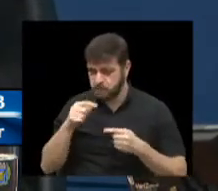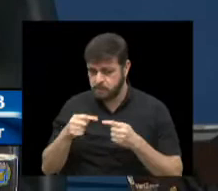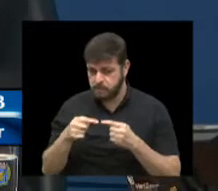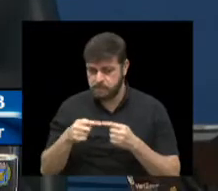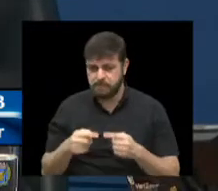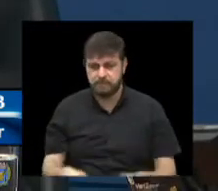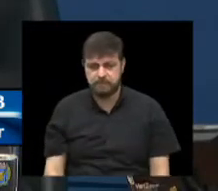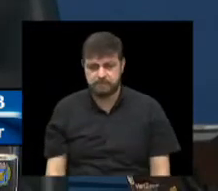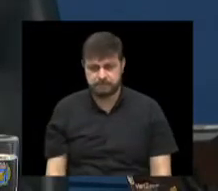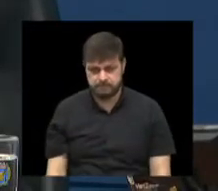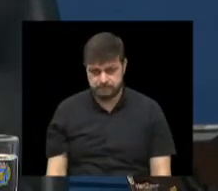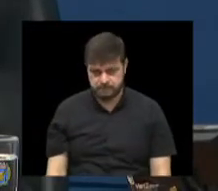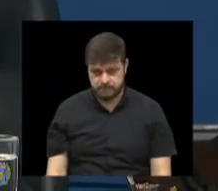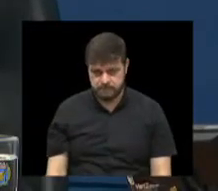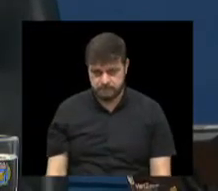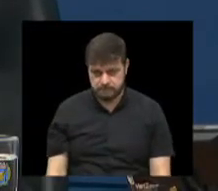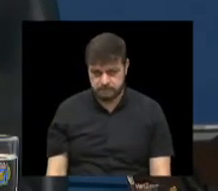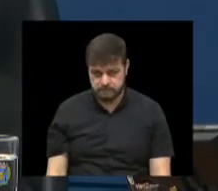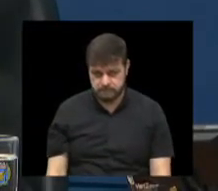sim.